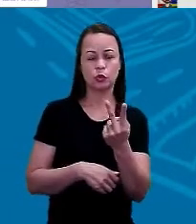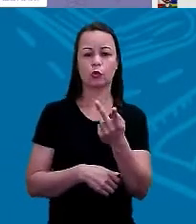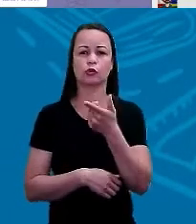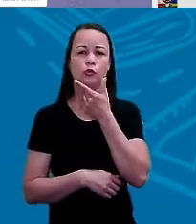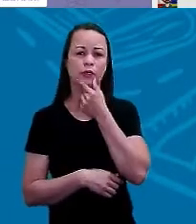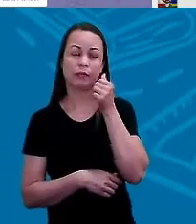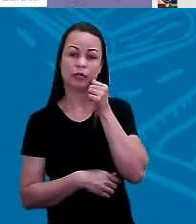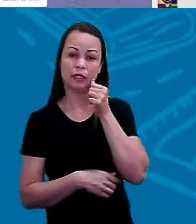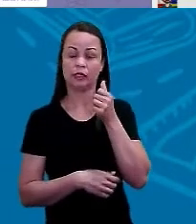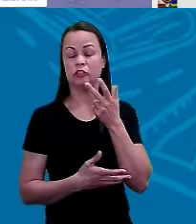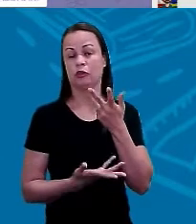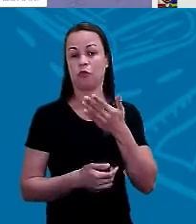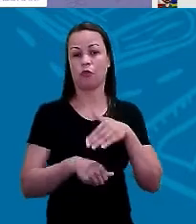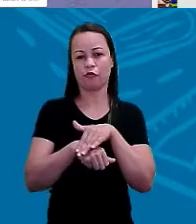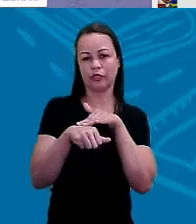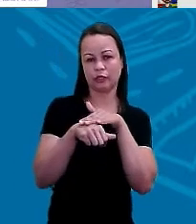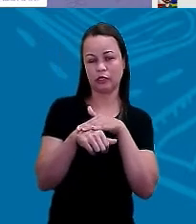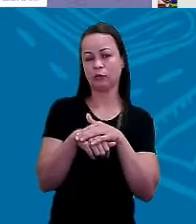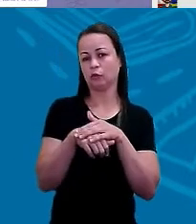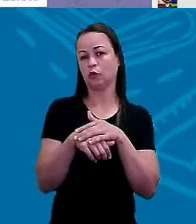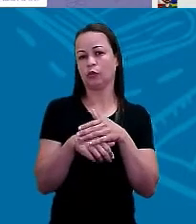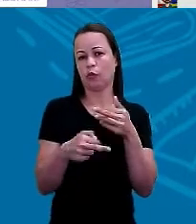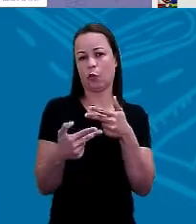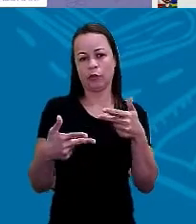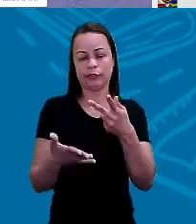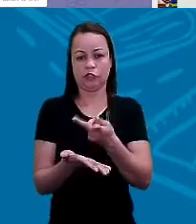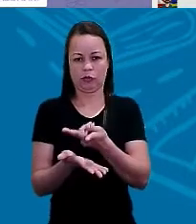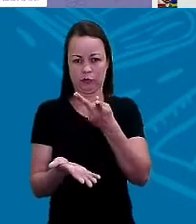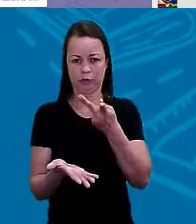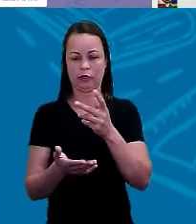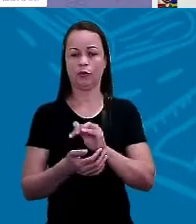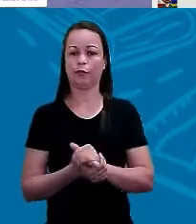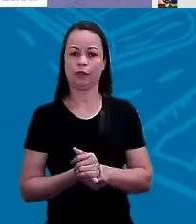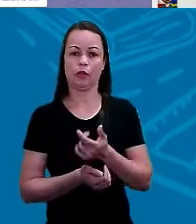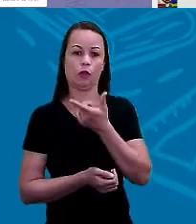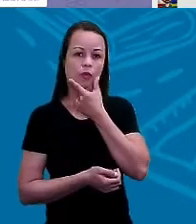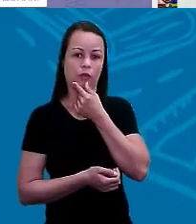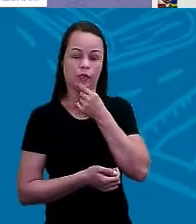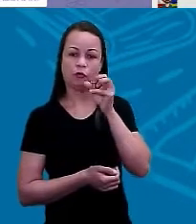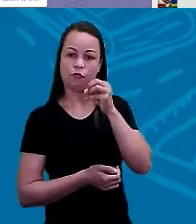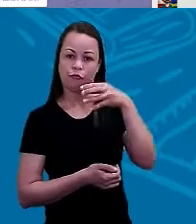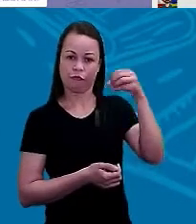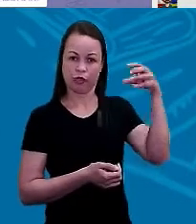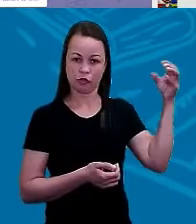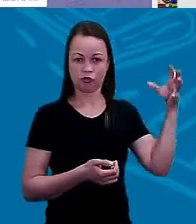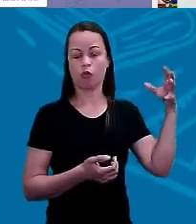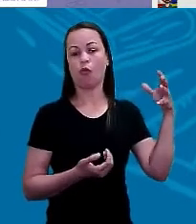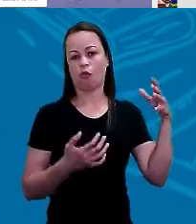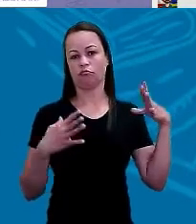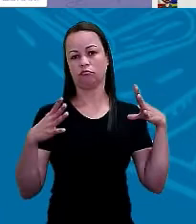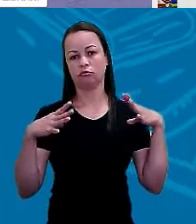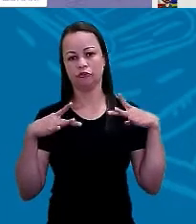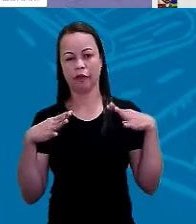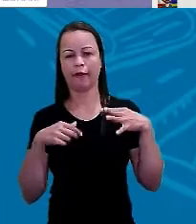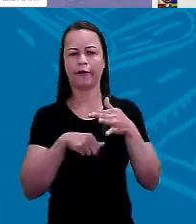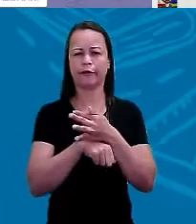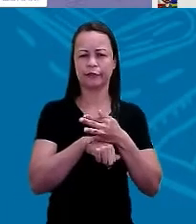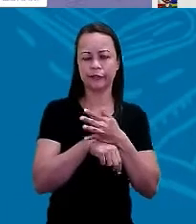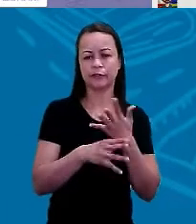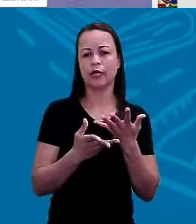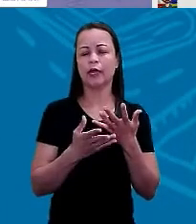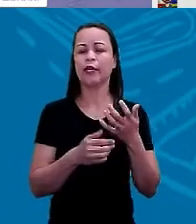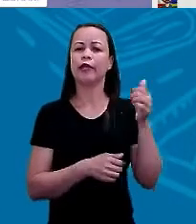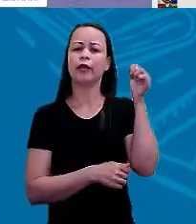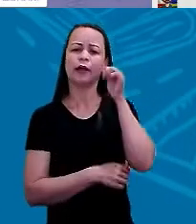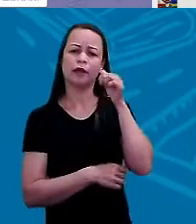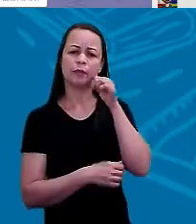que aconteceu. Ele viajou de férias e ela viajou foi